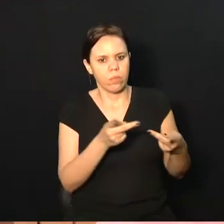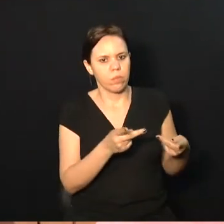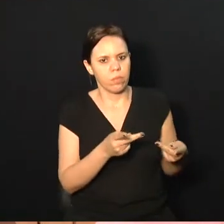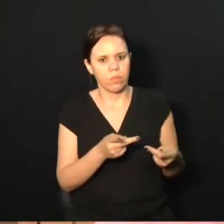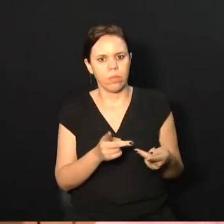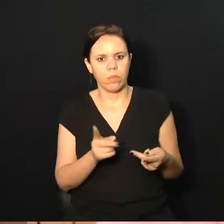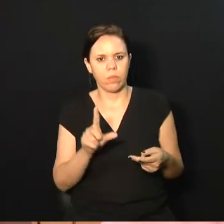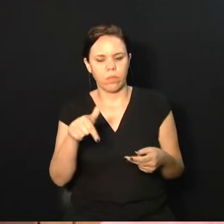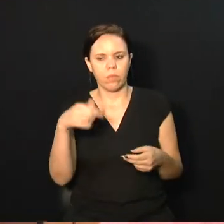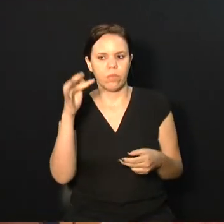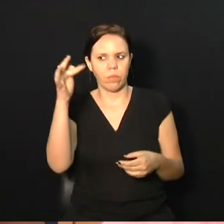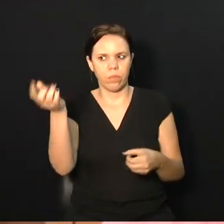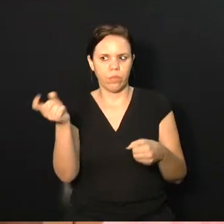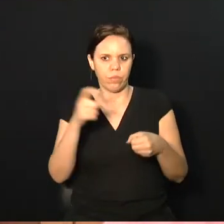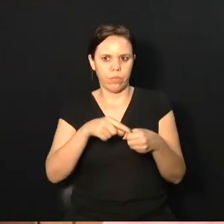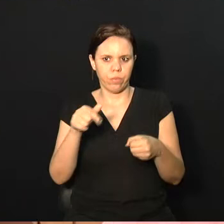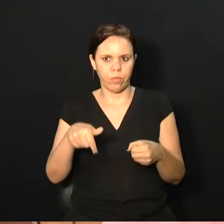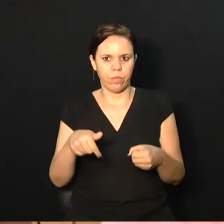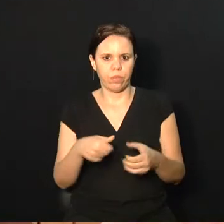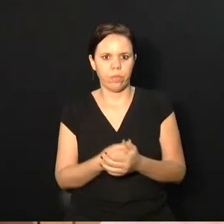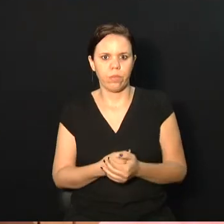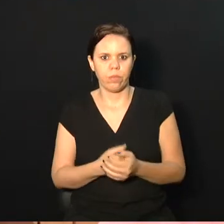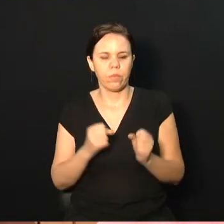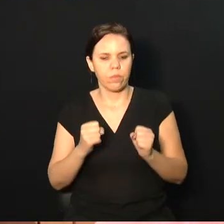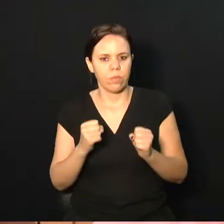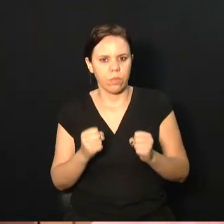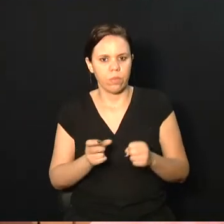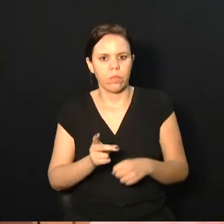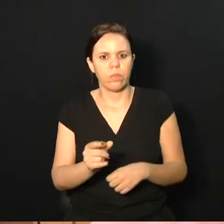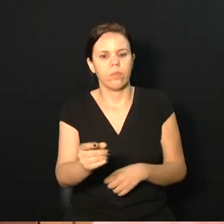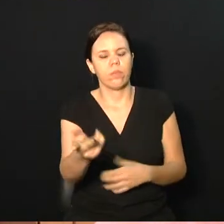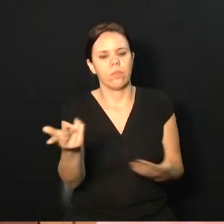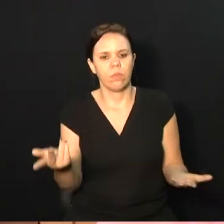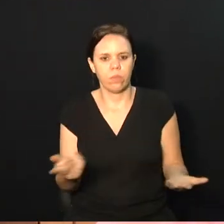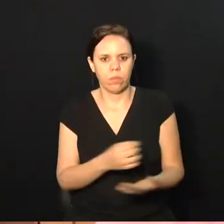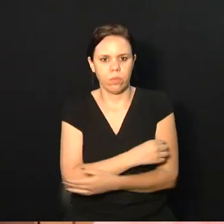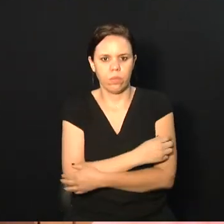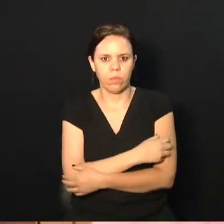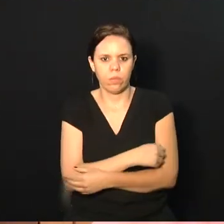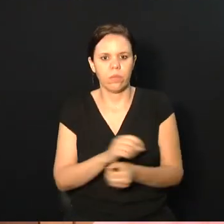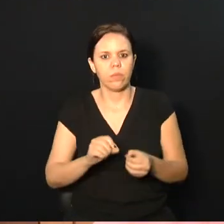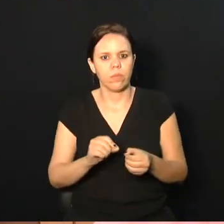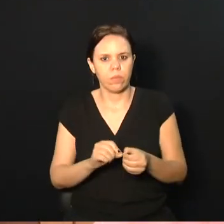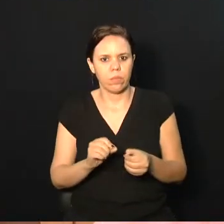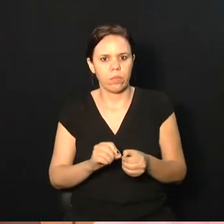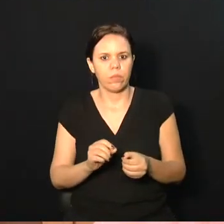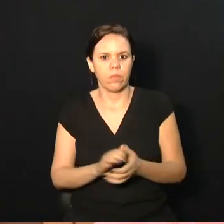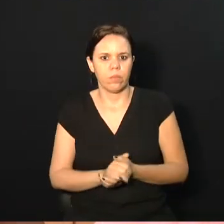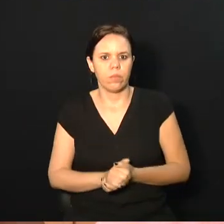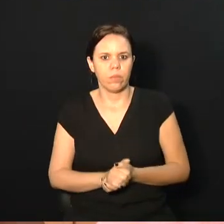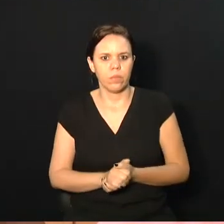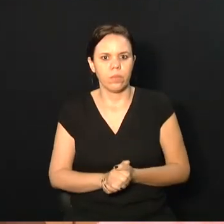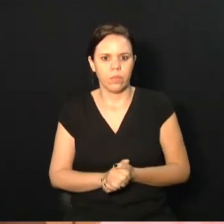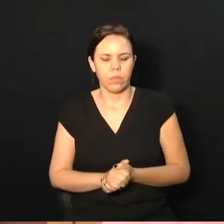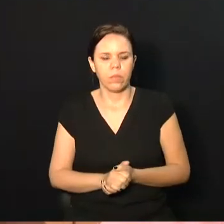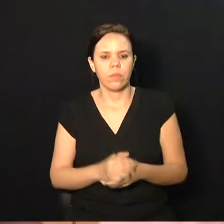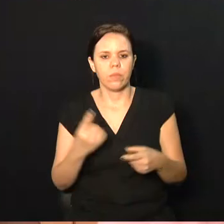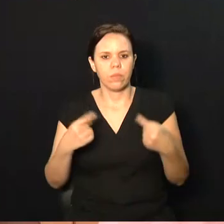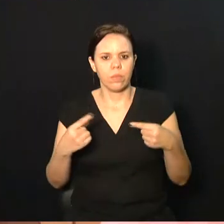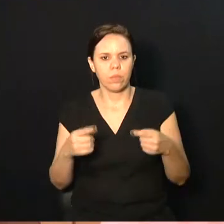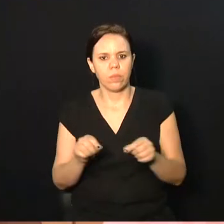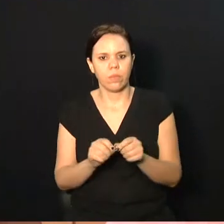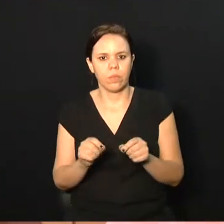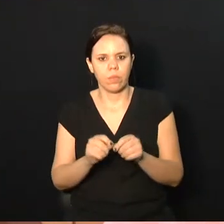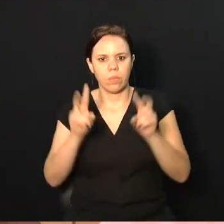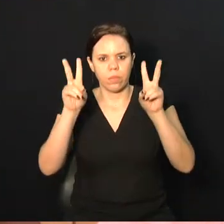elas pudessem voltar e para que nós pudéssemos continuar fazendo esse debate com